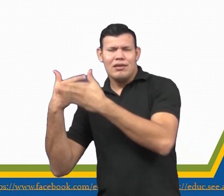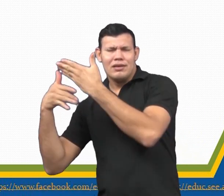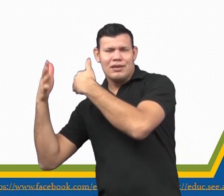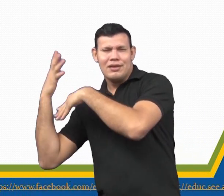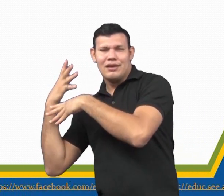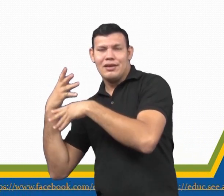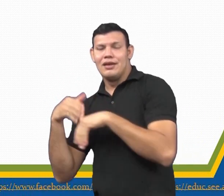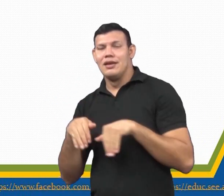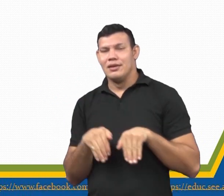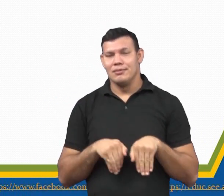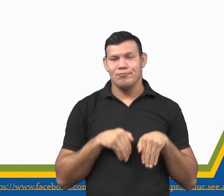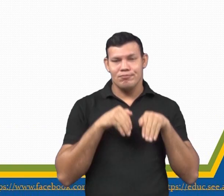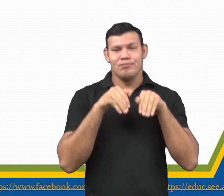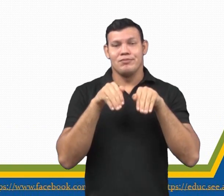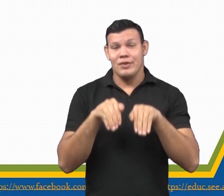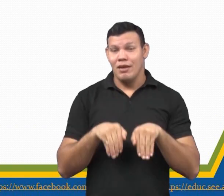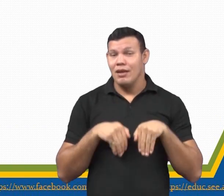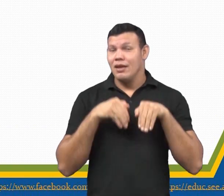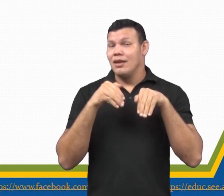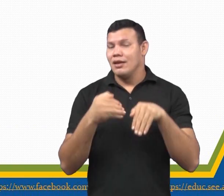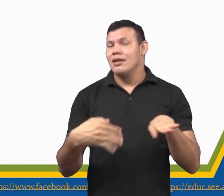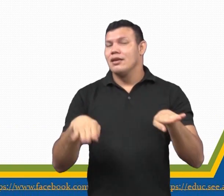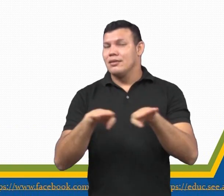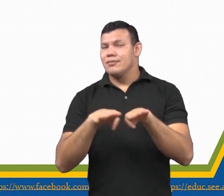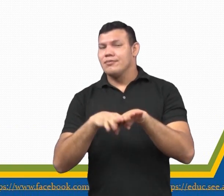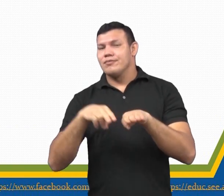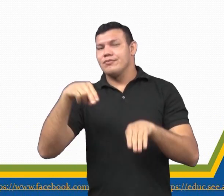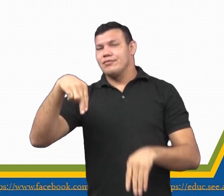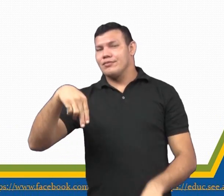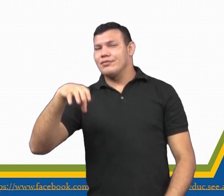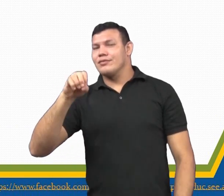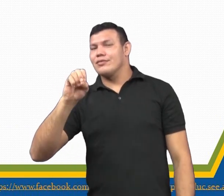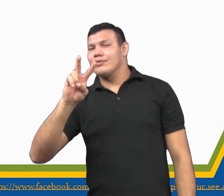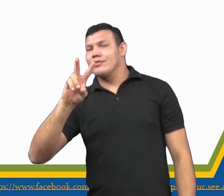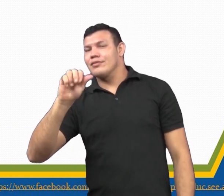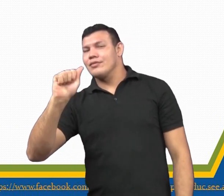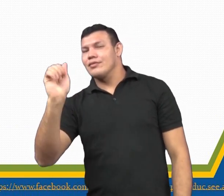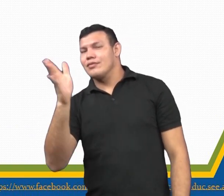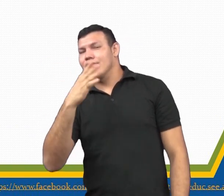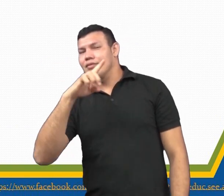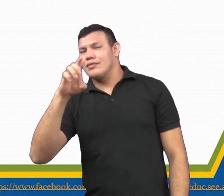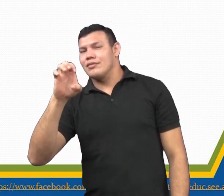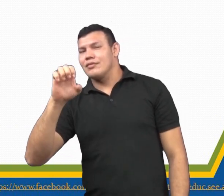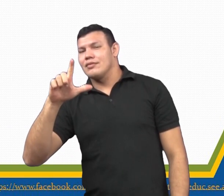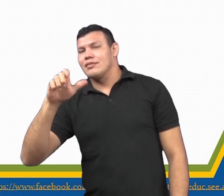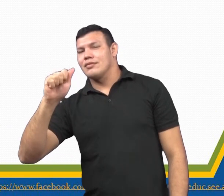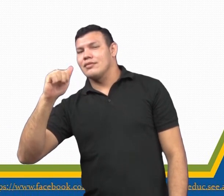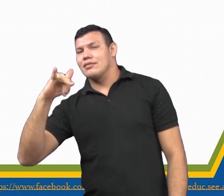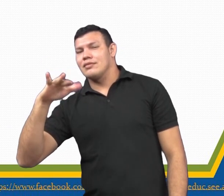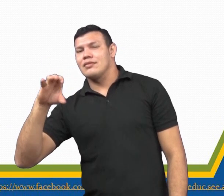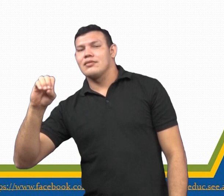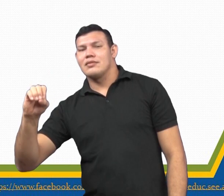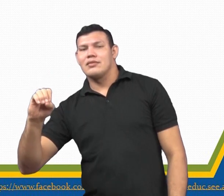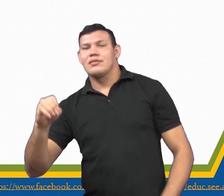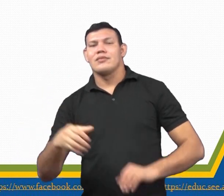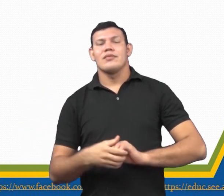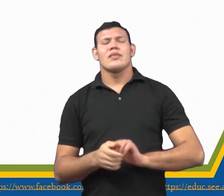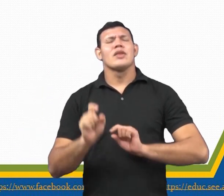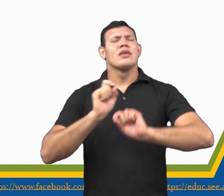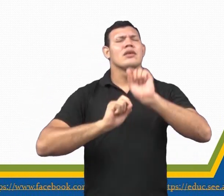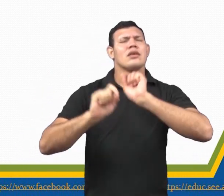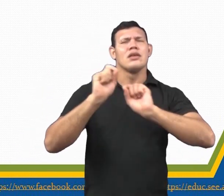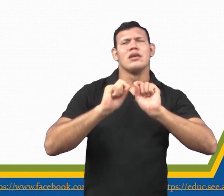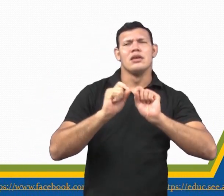para a Austrália e Nova Zelândia. Vamos então para a segunda questão do dia. Com base